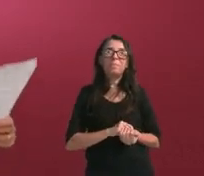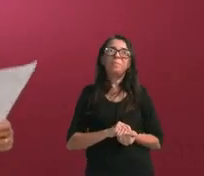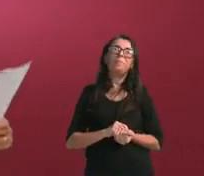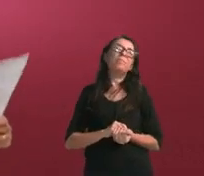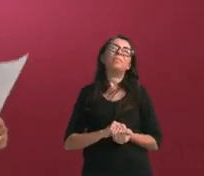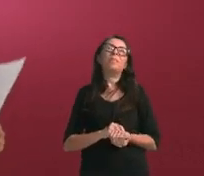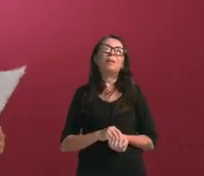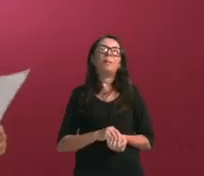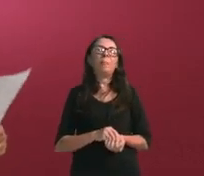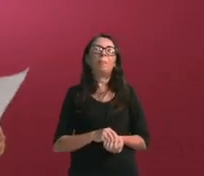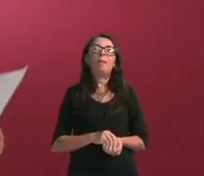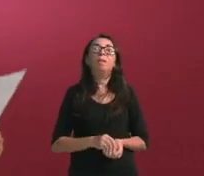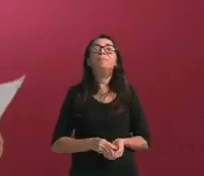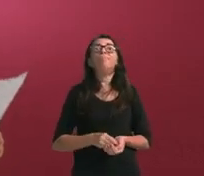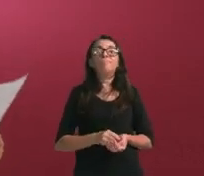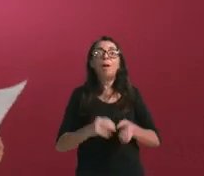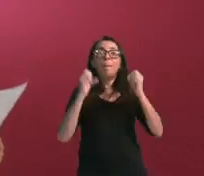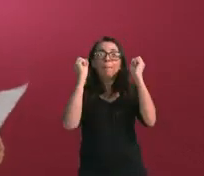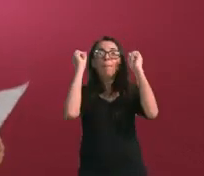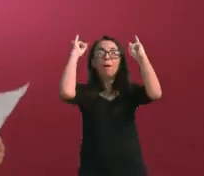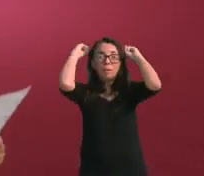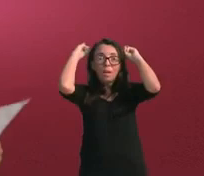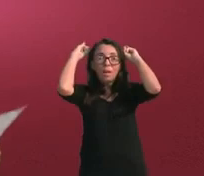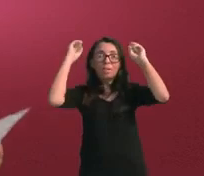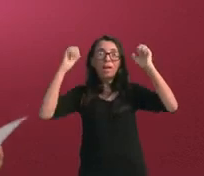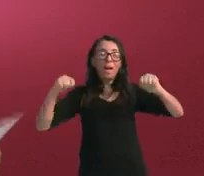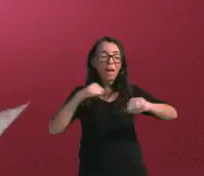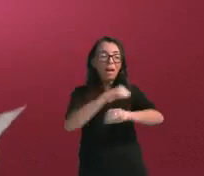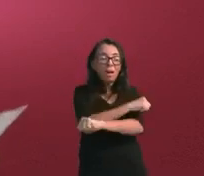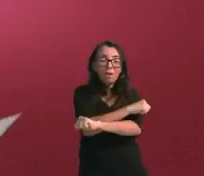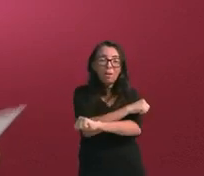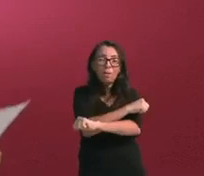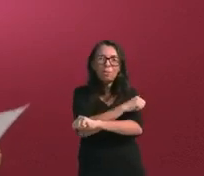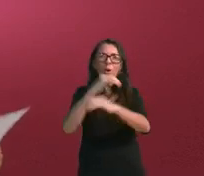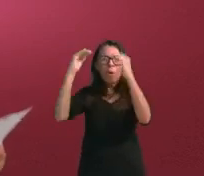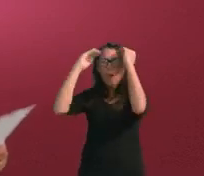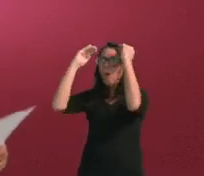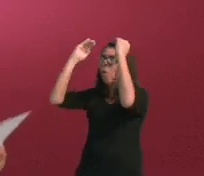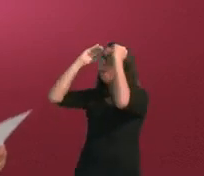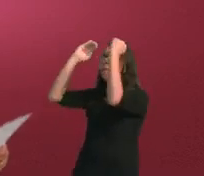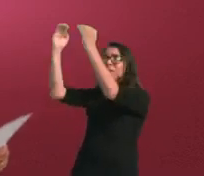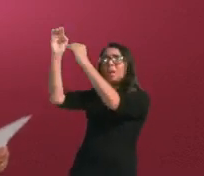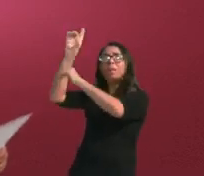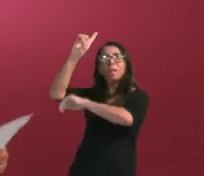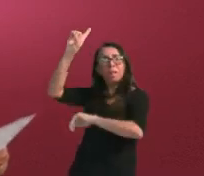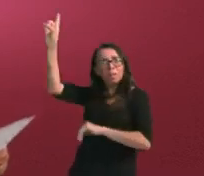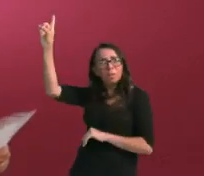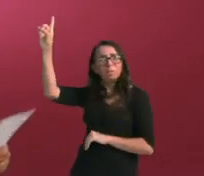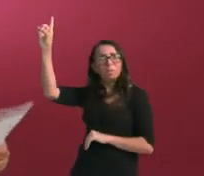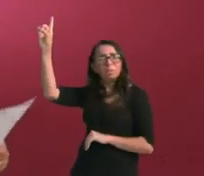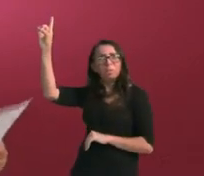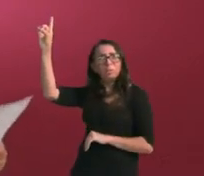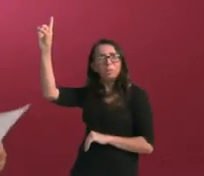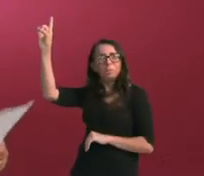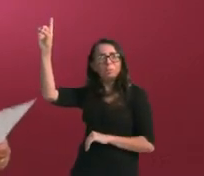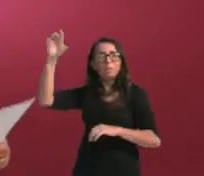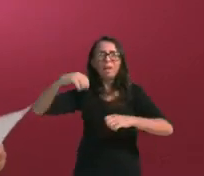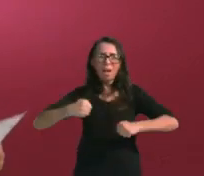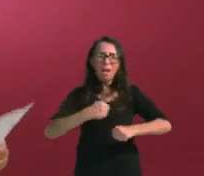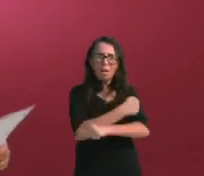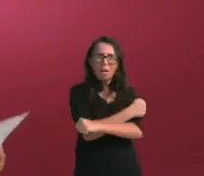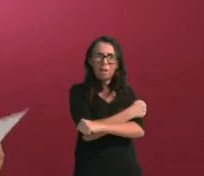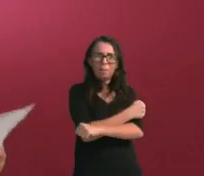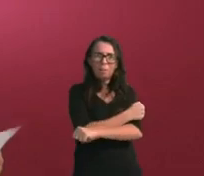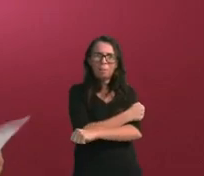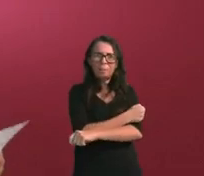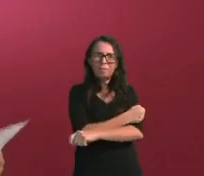Fizeram assim, obedeceram a ordem de Deus, feriram. Então Arão estendeu a mão com sua vara e